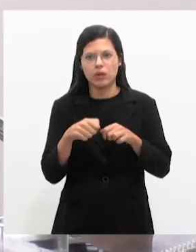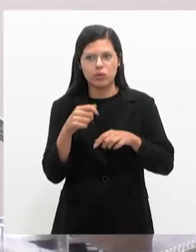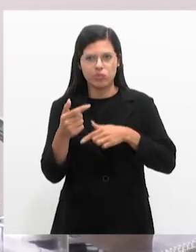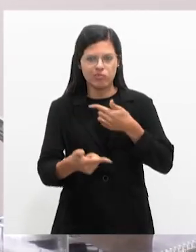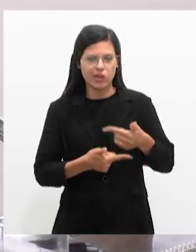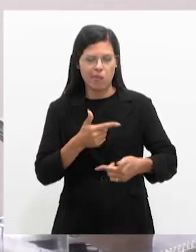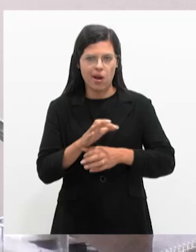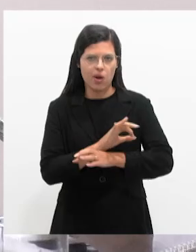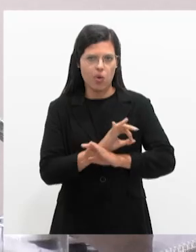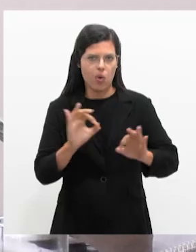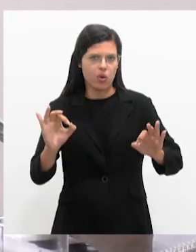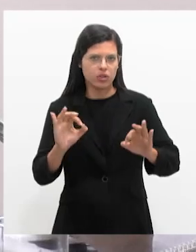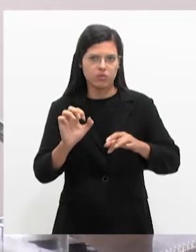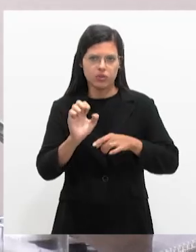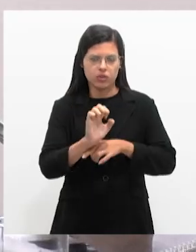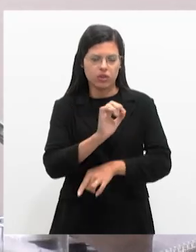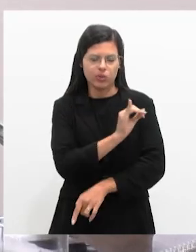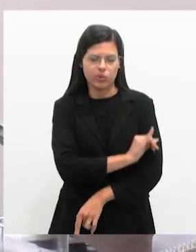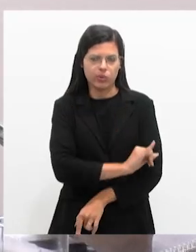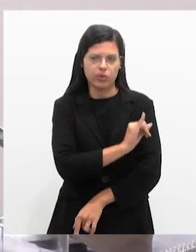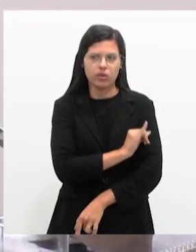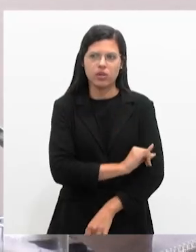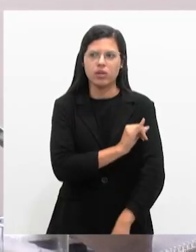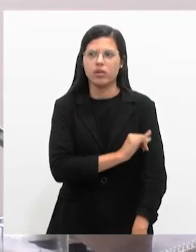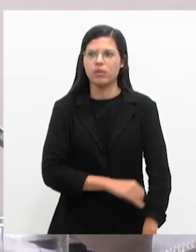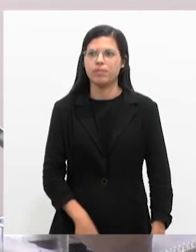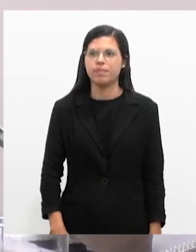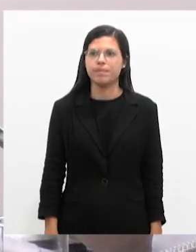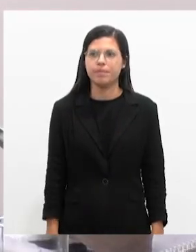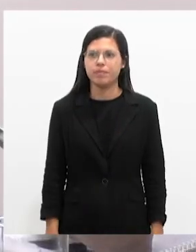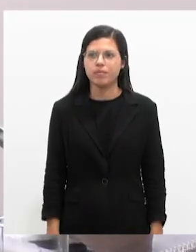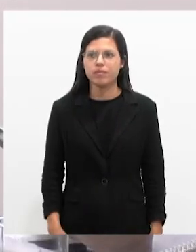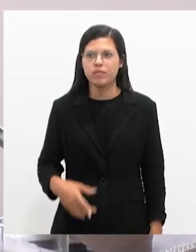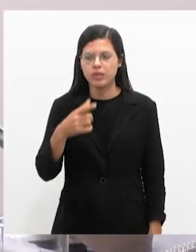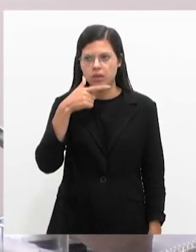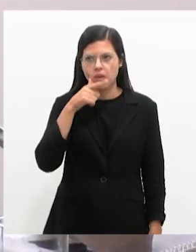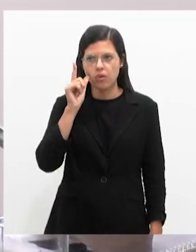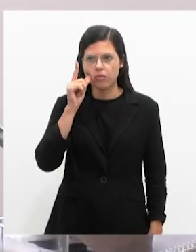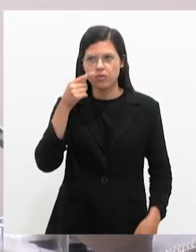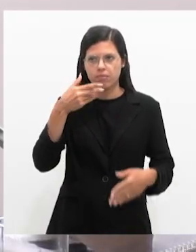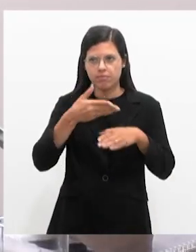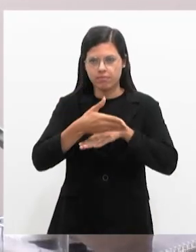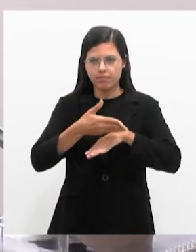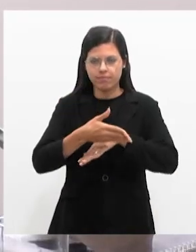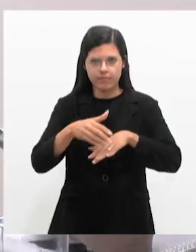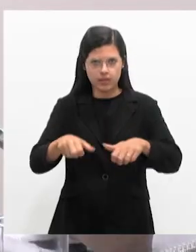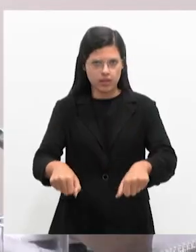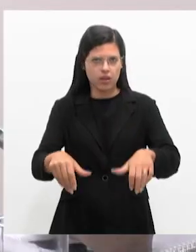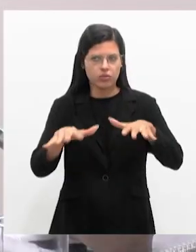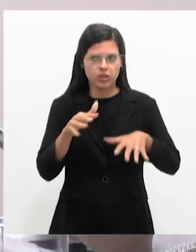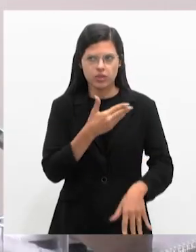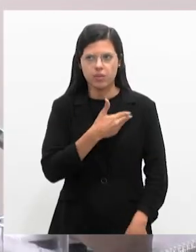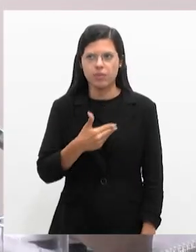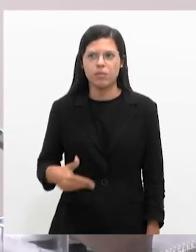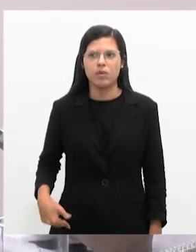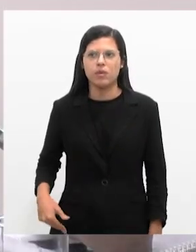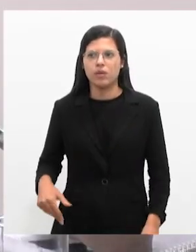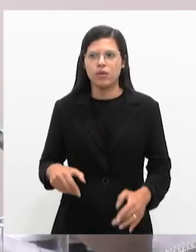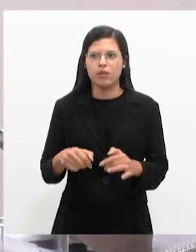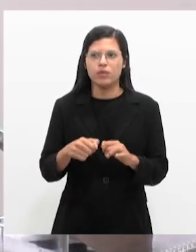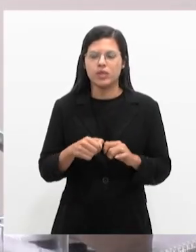todo o estado do Rio de Janeiro. Então, ontem estiveram presentes aqui na audiência pública que